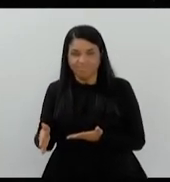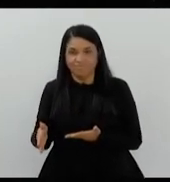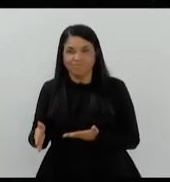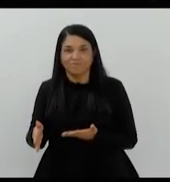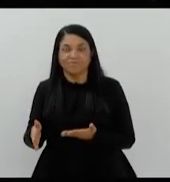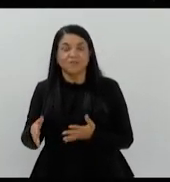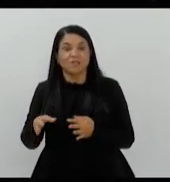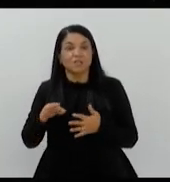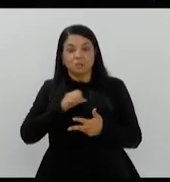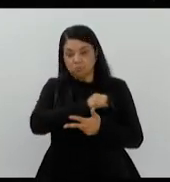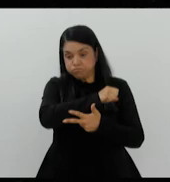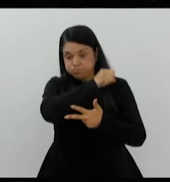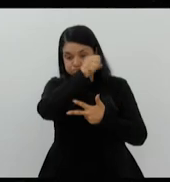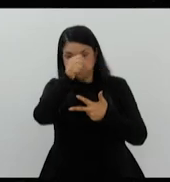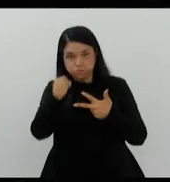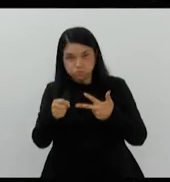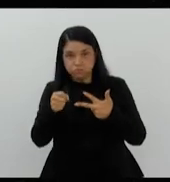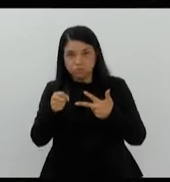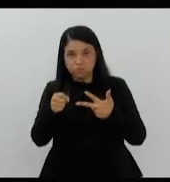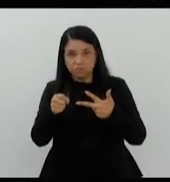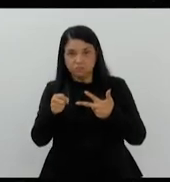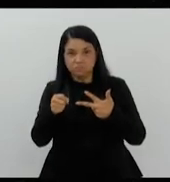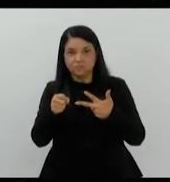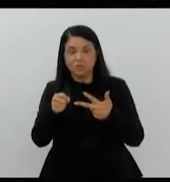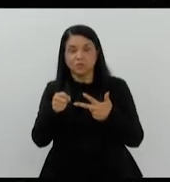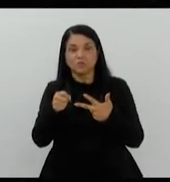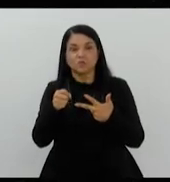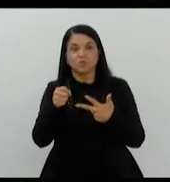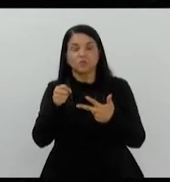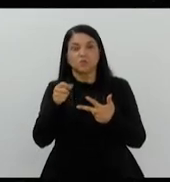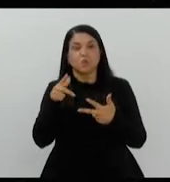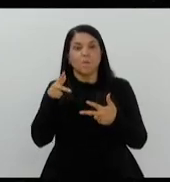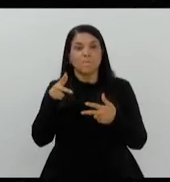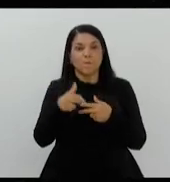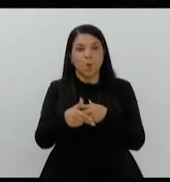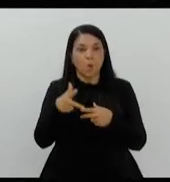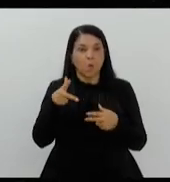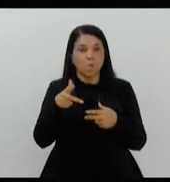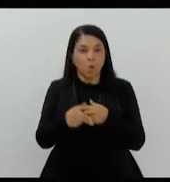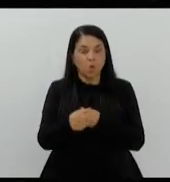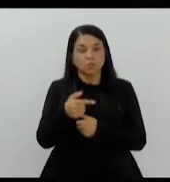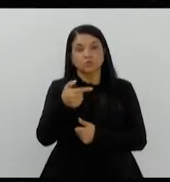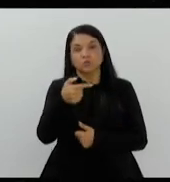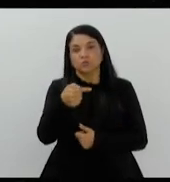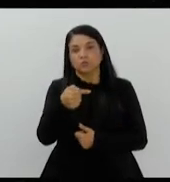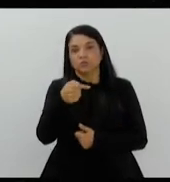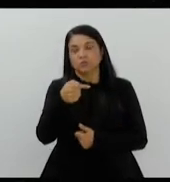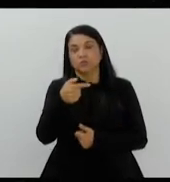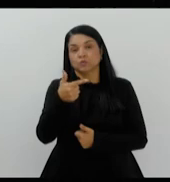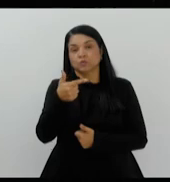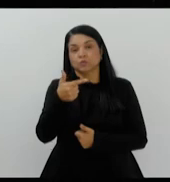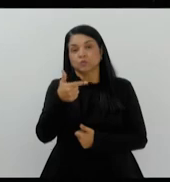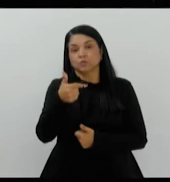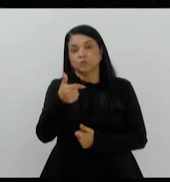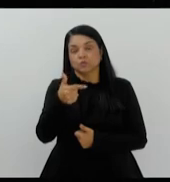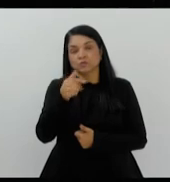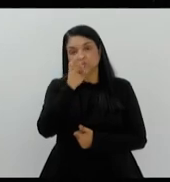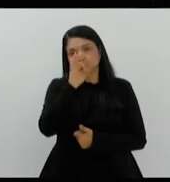os poderes teria que cortar pelo menos 12% do orçamento.